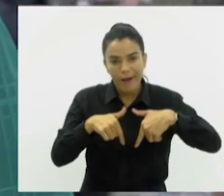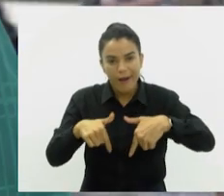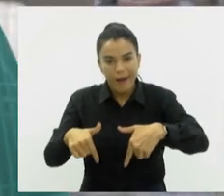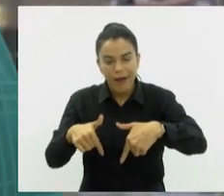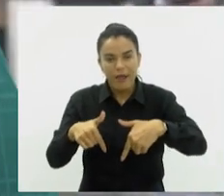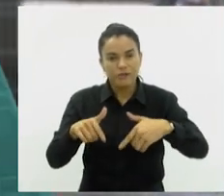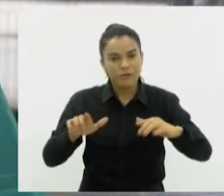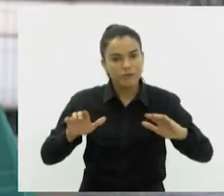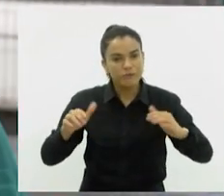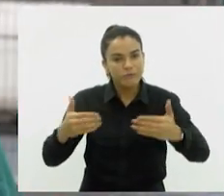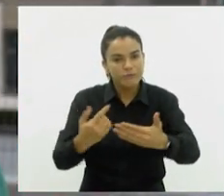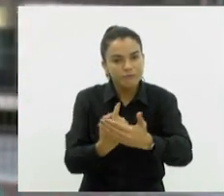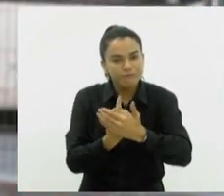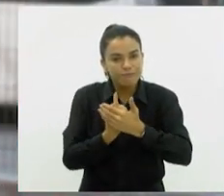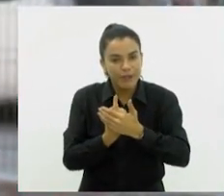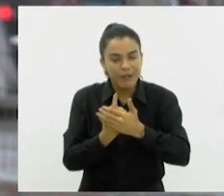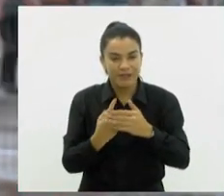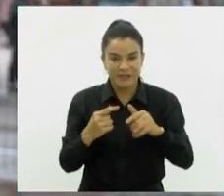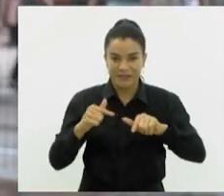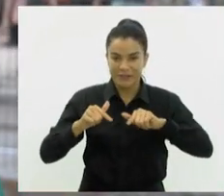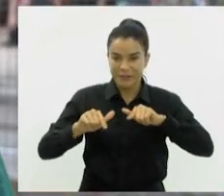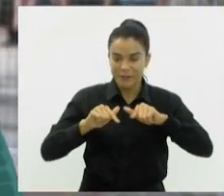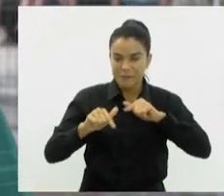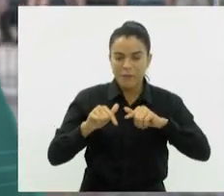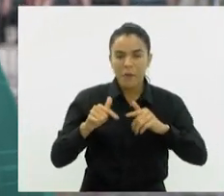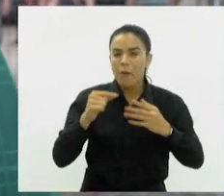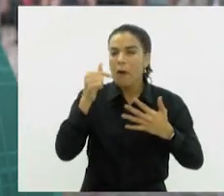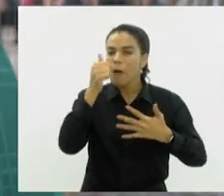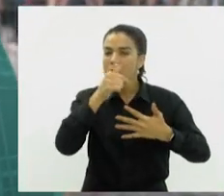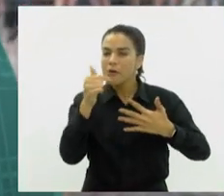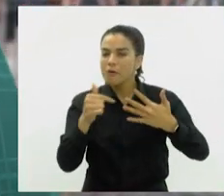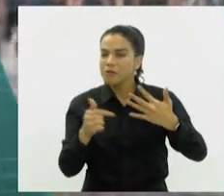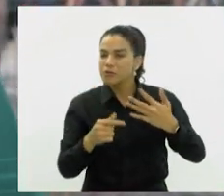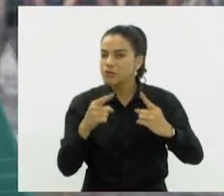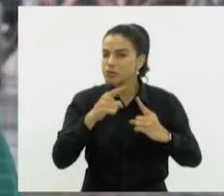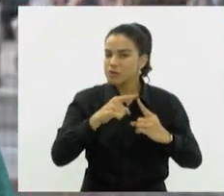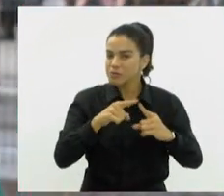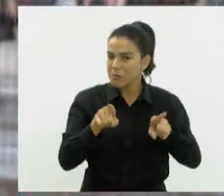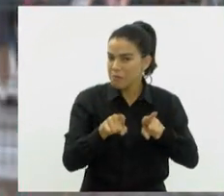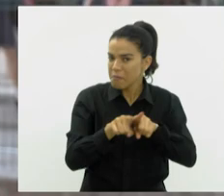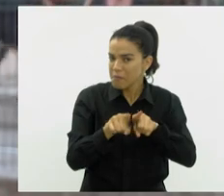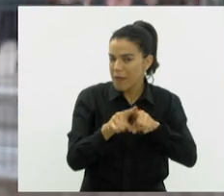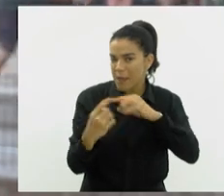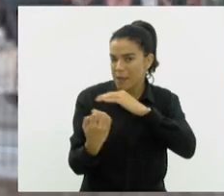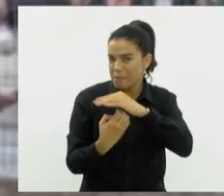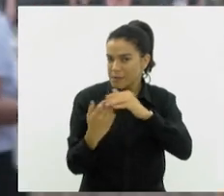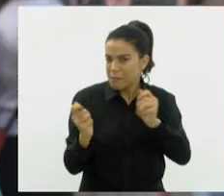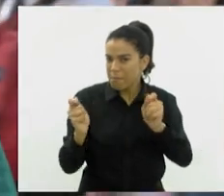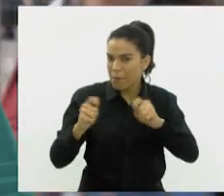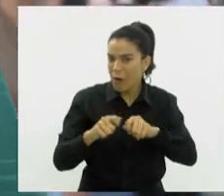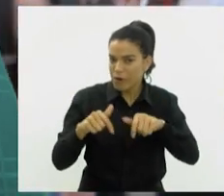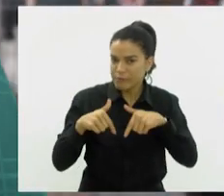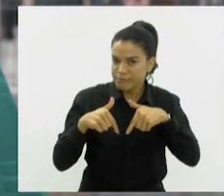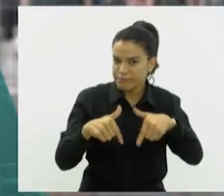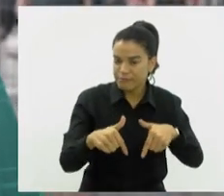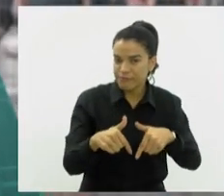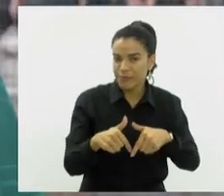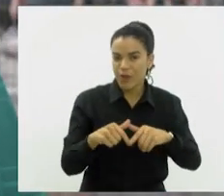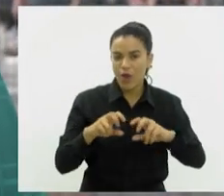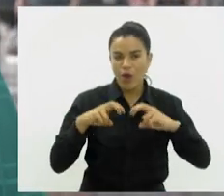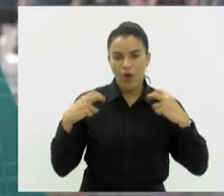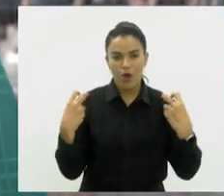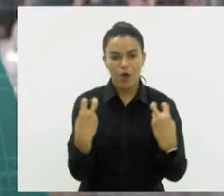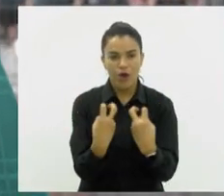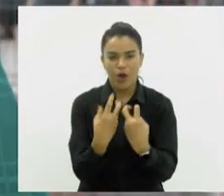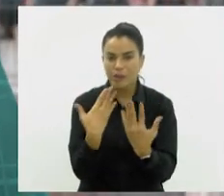afetivas propriamente ditas no trabalho que mais ações as empresas podem tomar para ter esses benefícios né com a mulher no comando rodas de